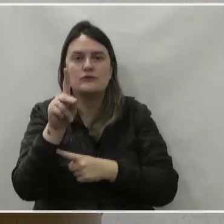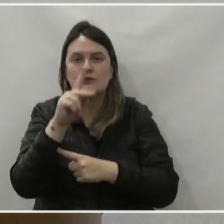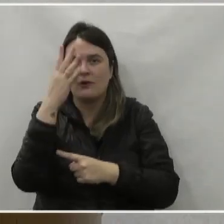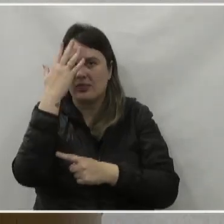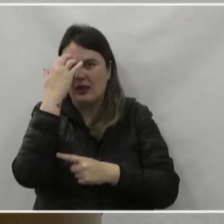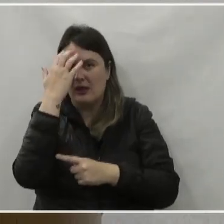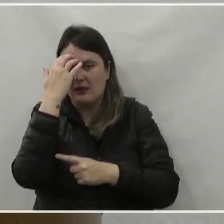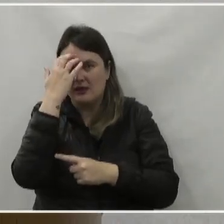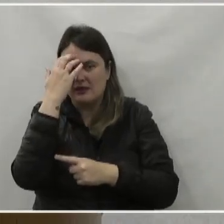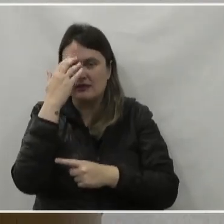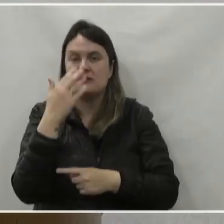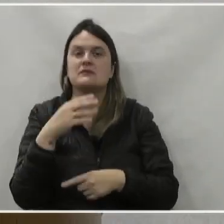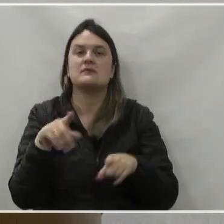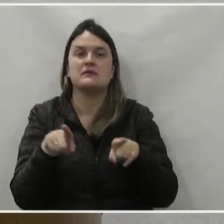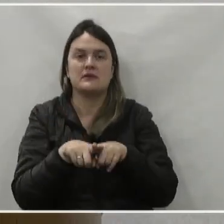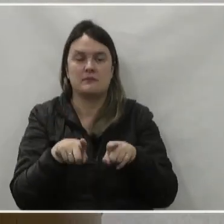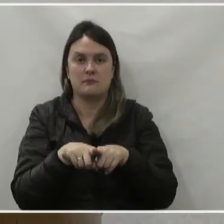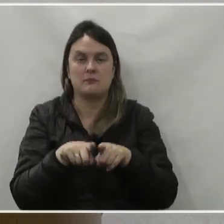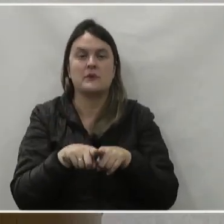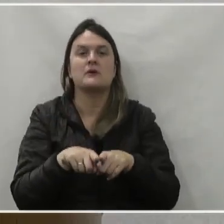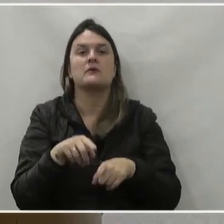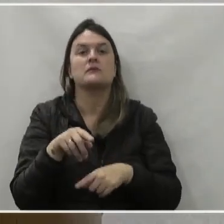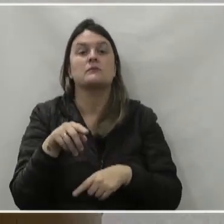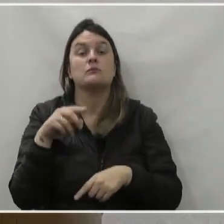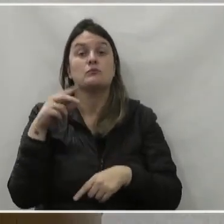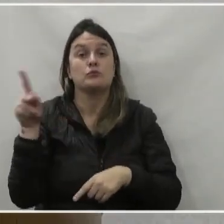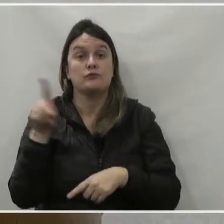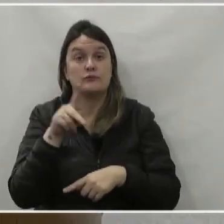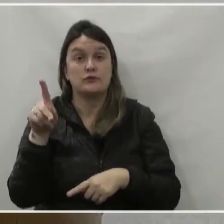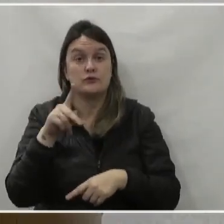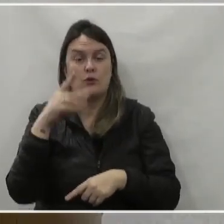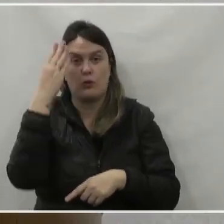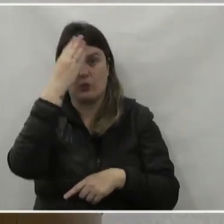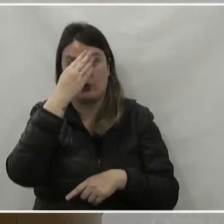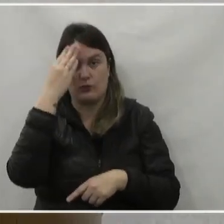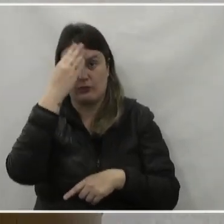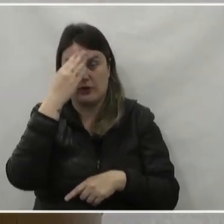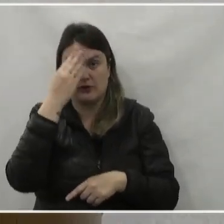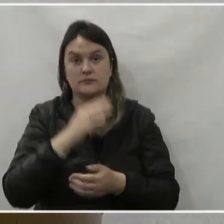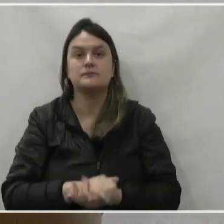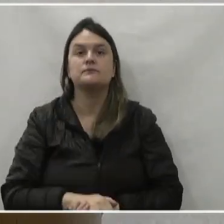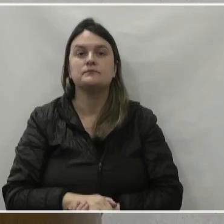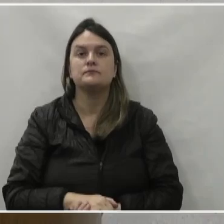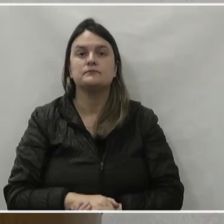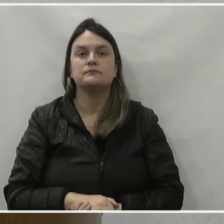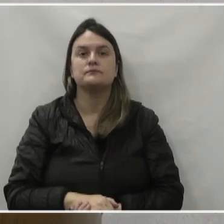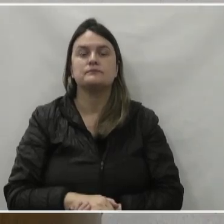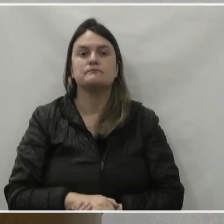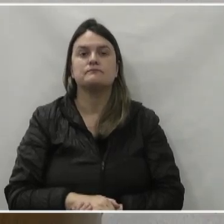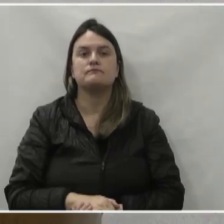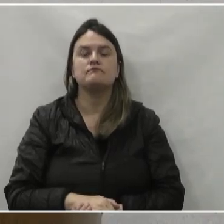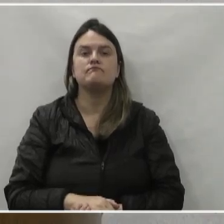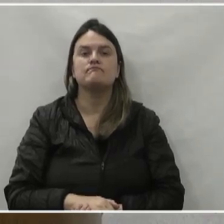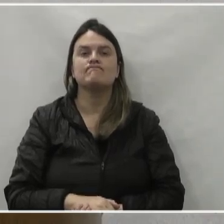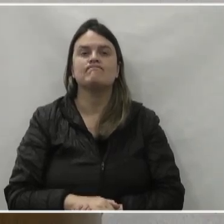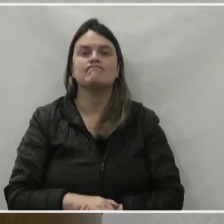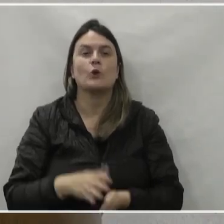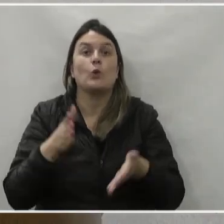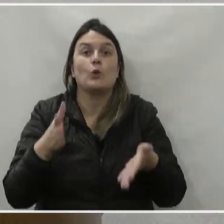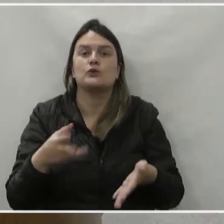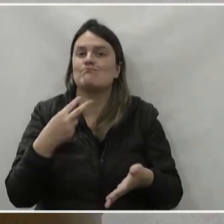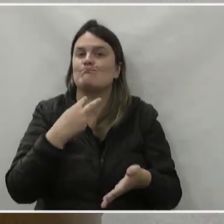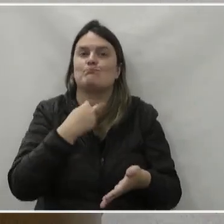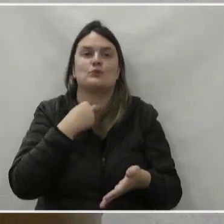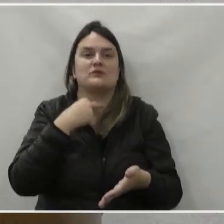Thaís, né, colega vereadora, professor Cordovan. Né, não poderia hoje deixar